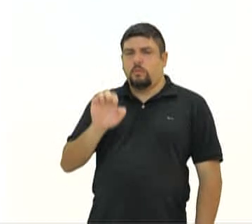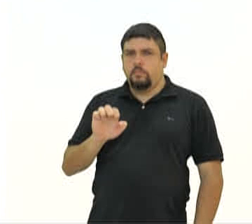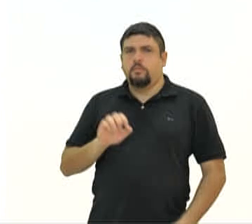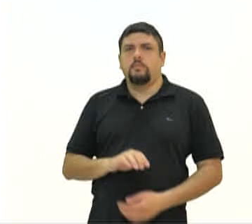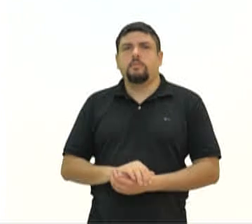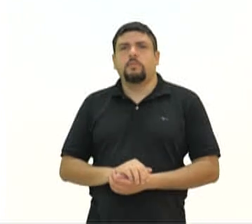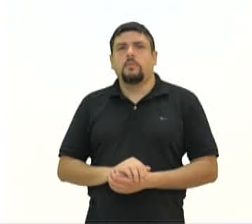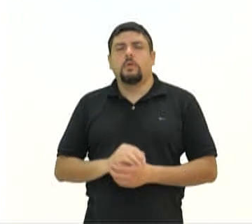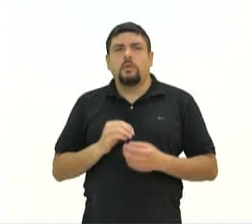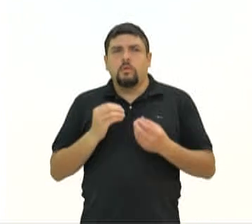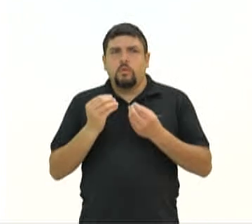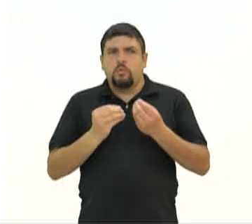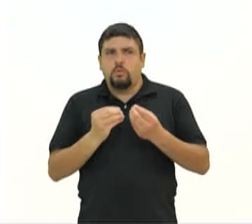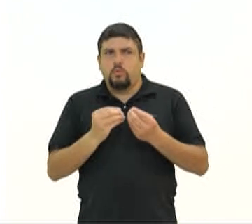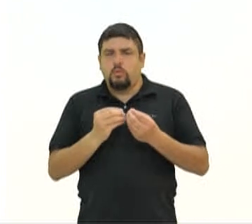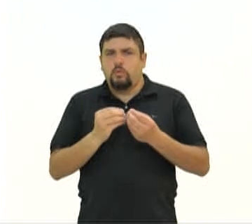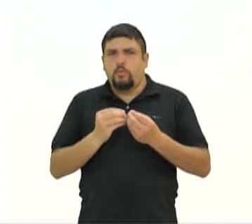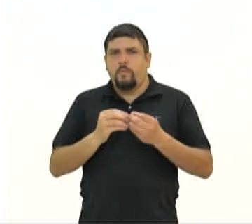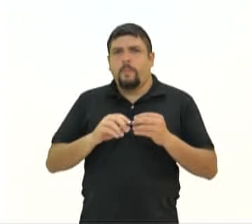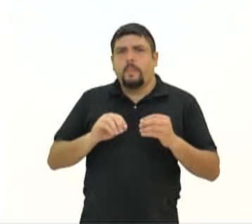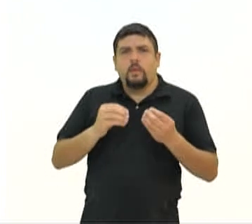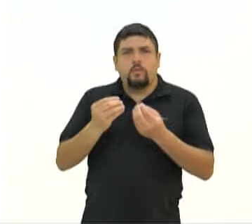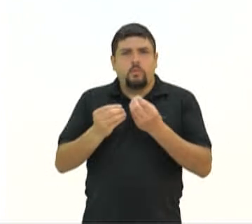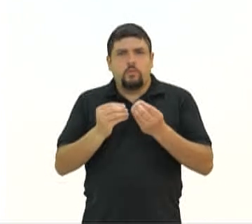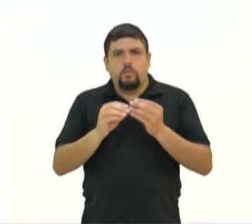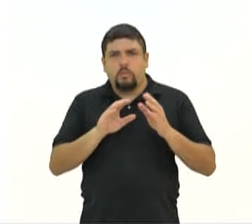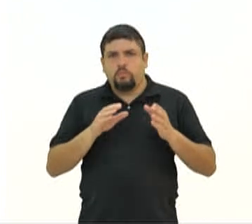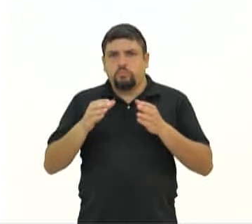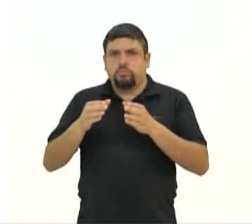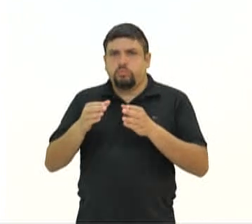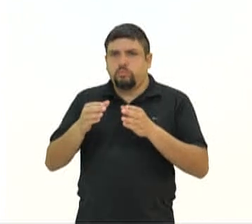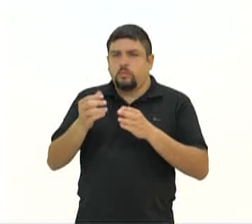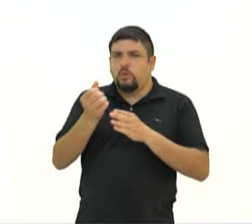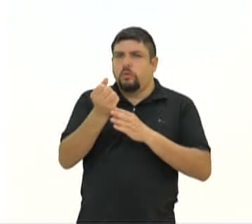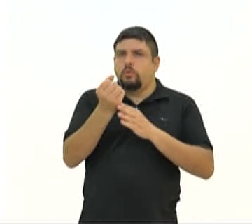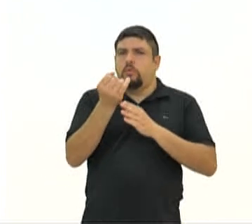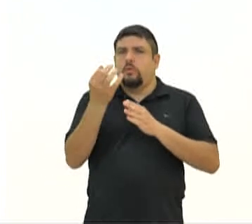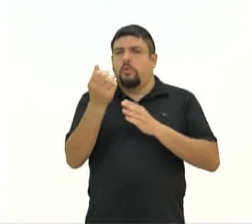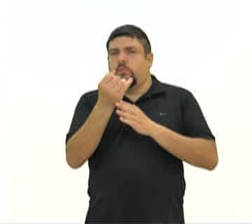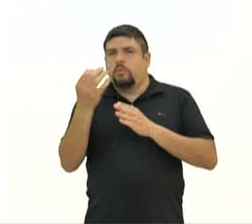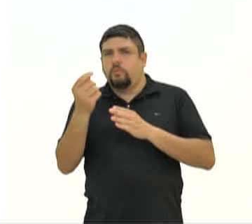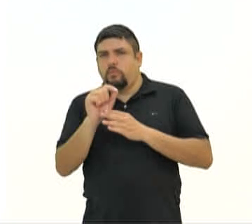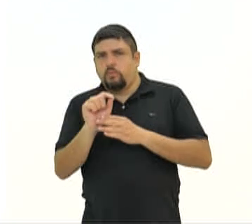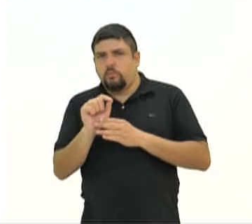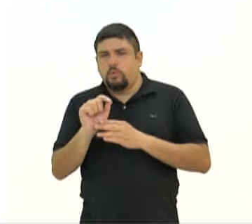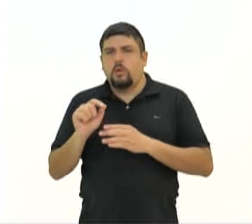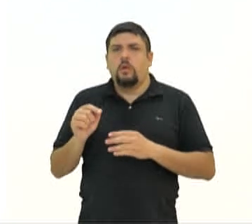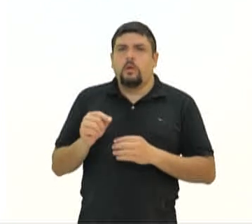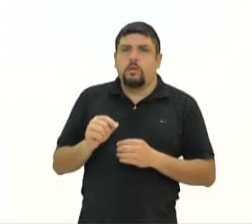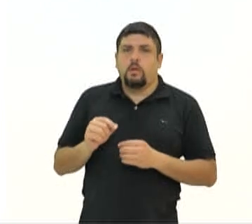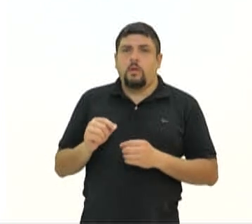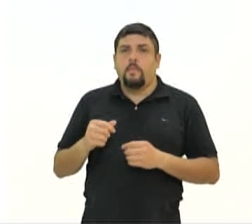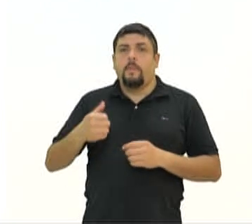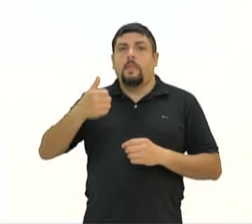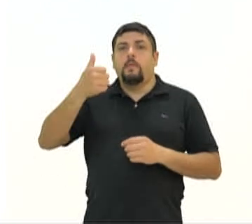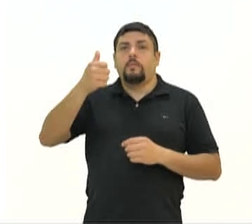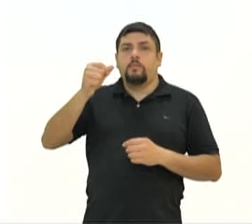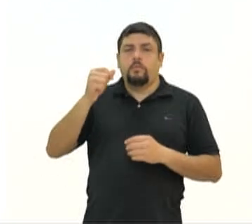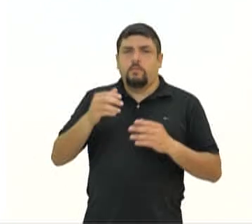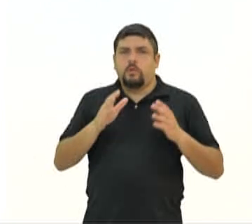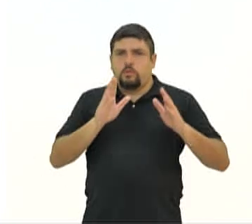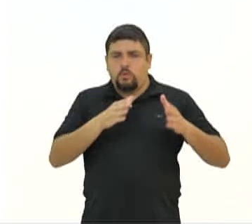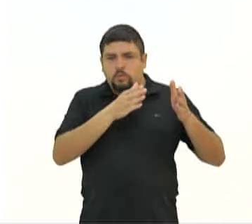pelo coeficiente aqui, pelo expoente de maior grau, que no caso é o primeiro que aparece porque já está